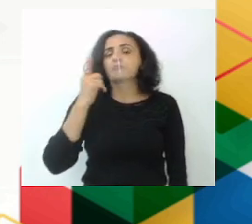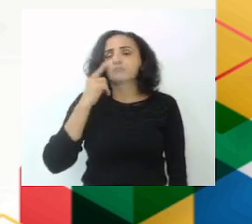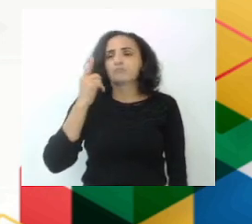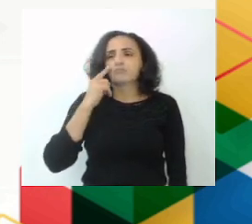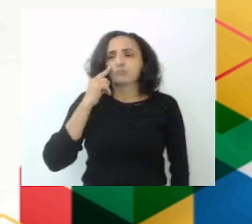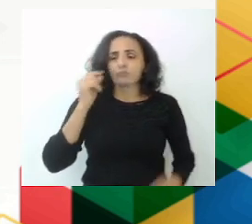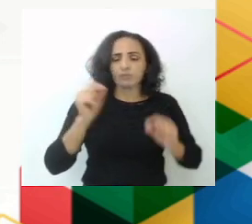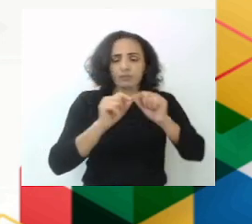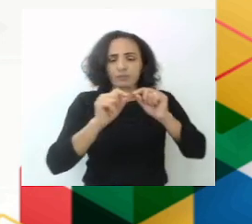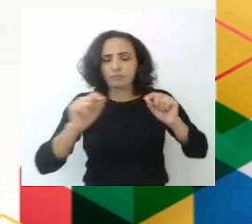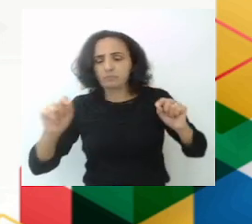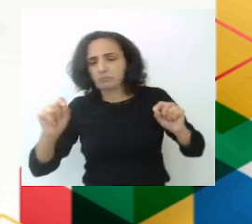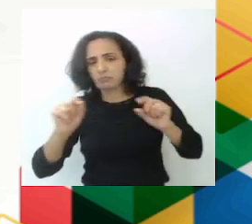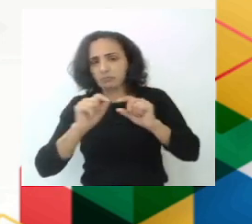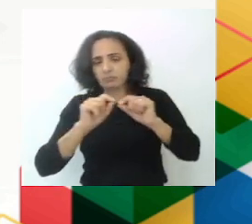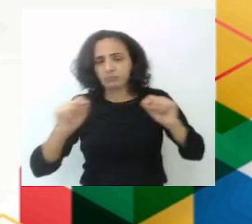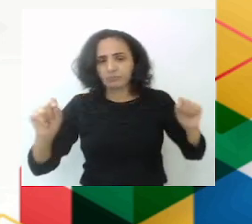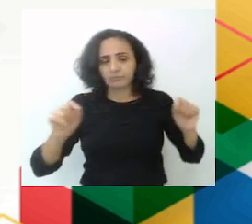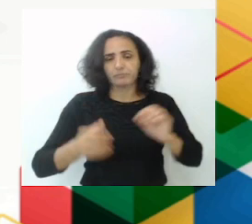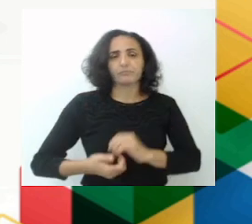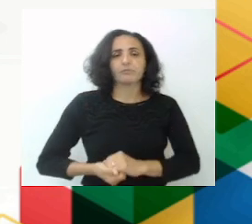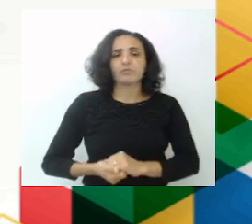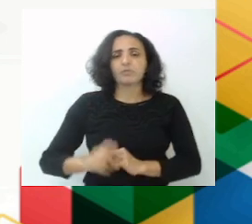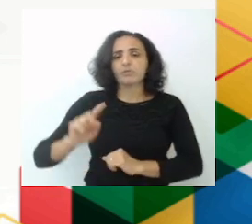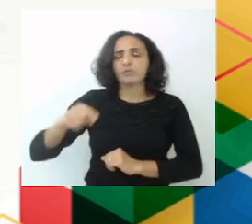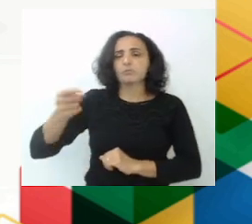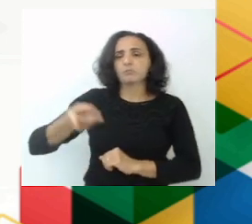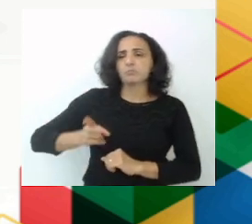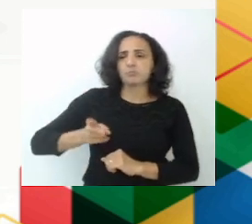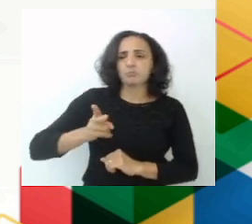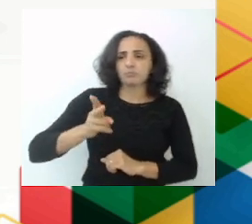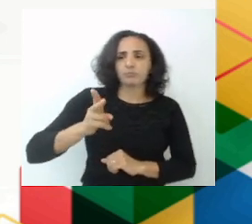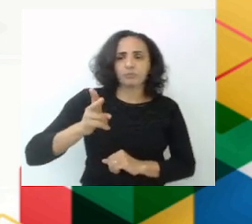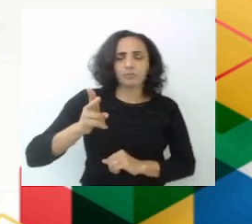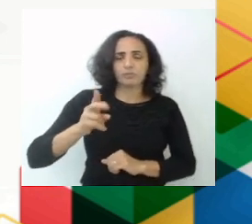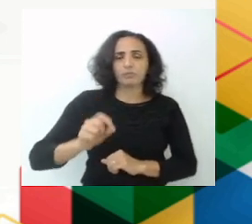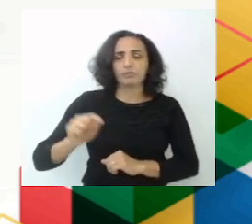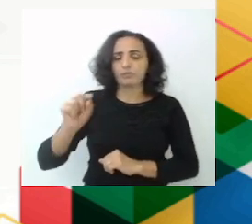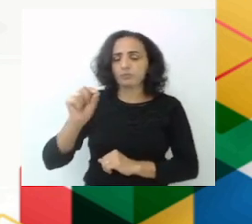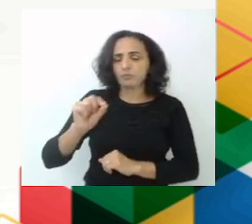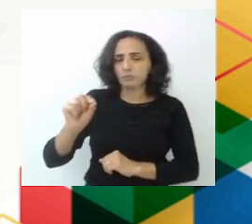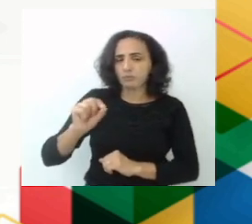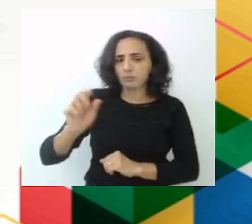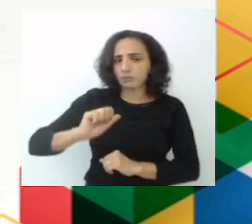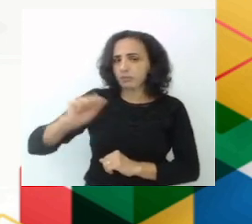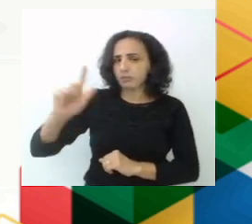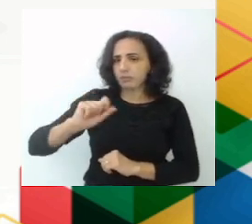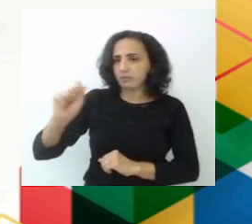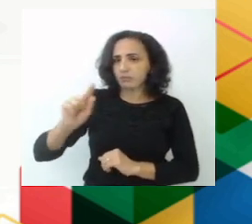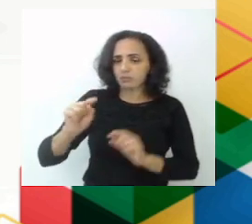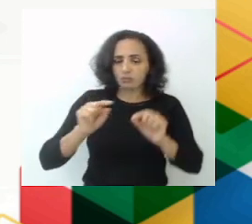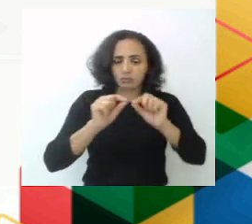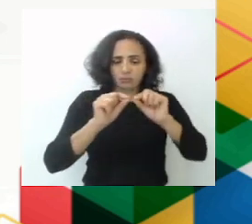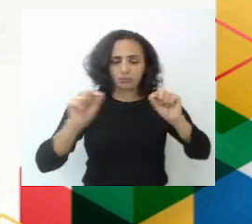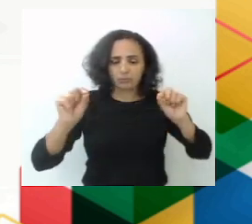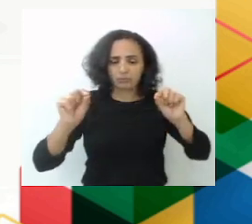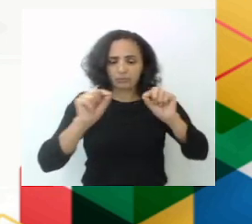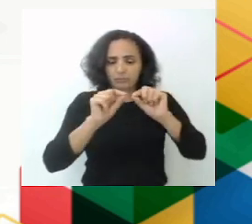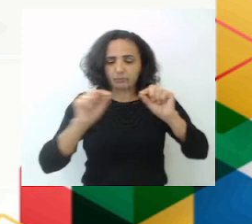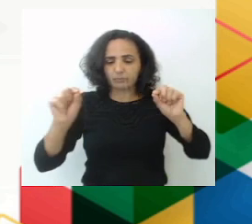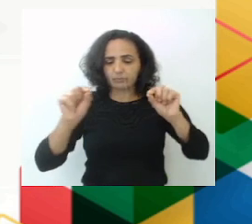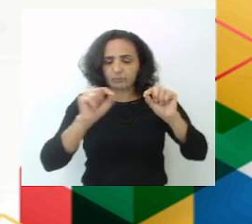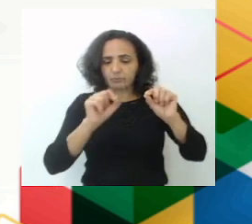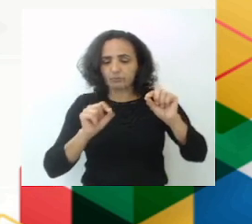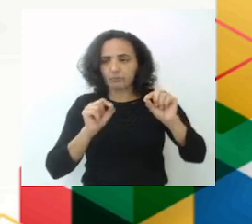nos gráficos das funções quadráticas. O outro ponto é 1, 0, mais uma raiz da função, está aqui, ó. O próximo ponto